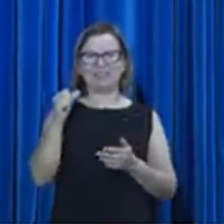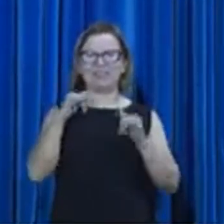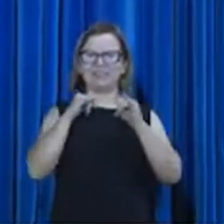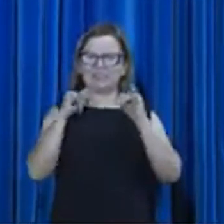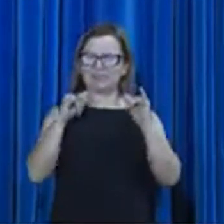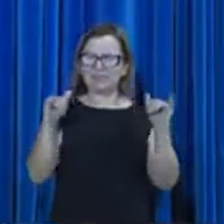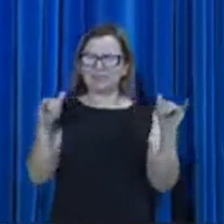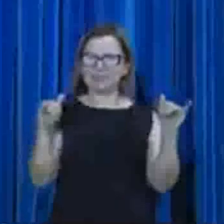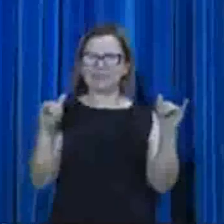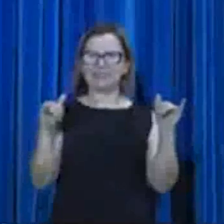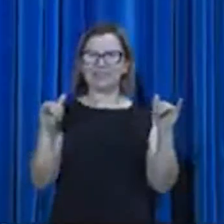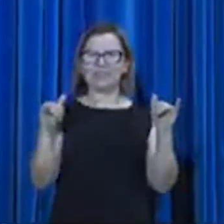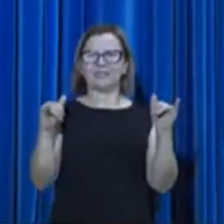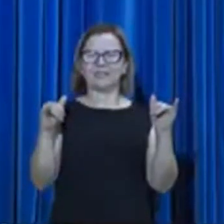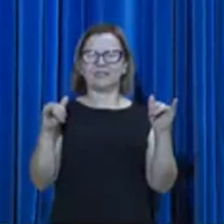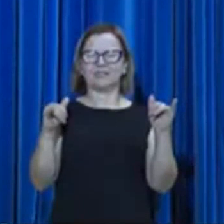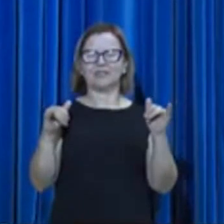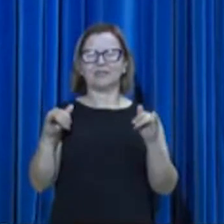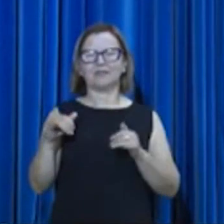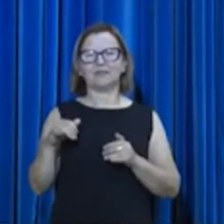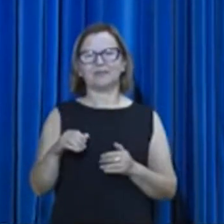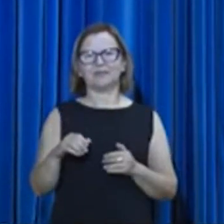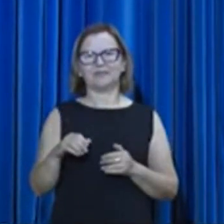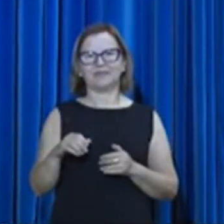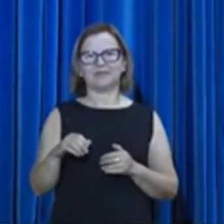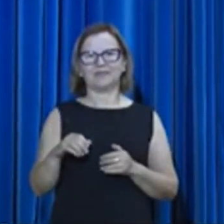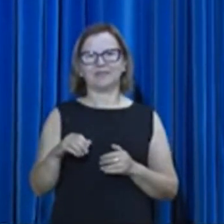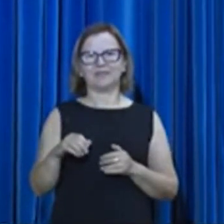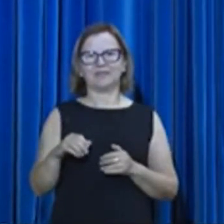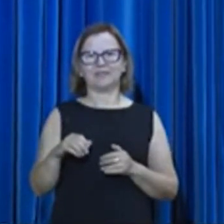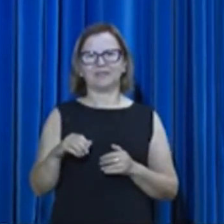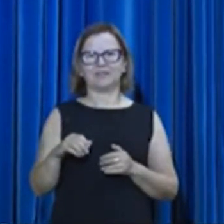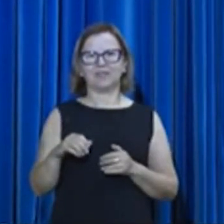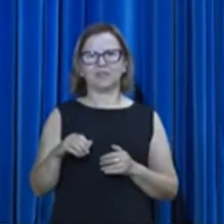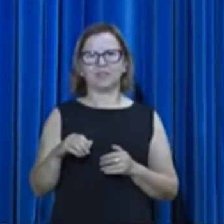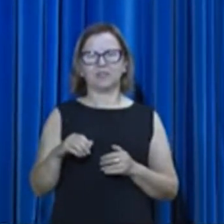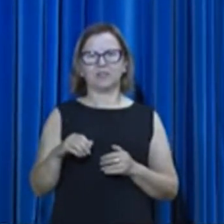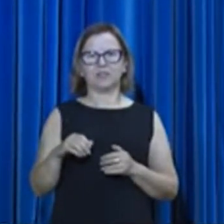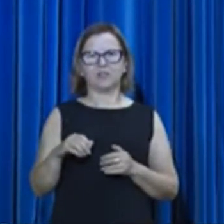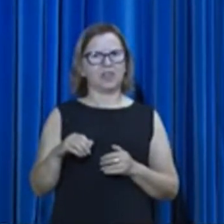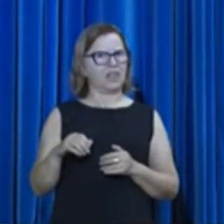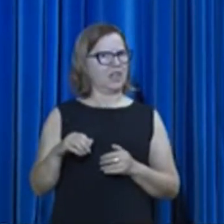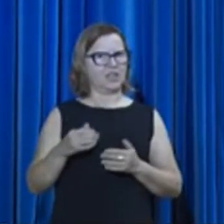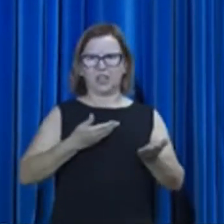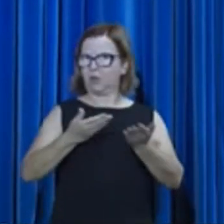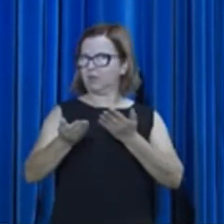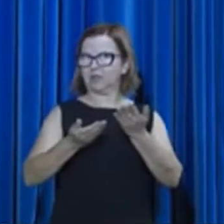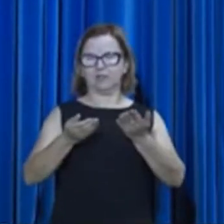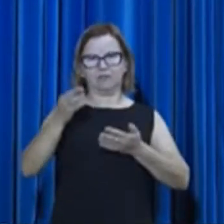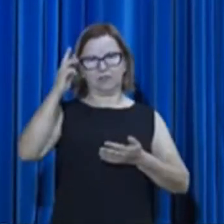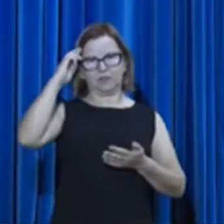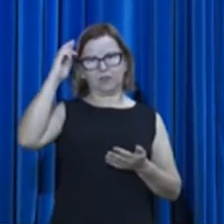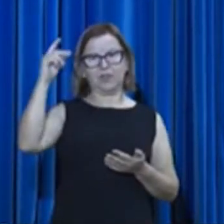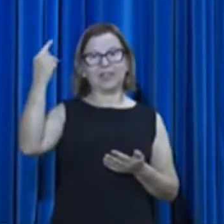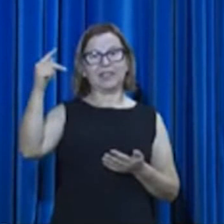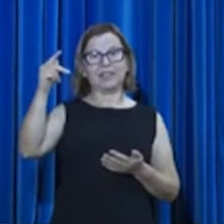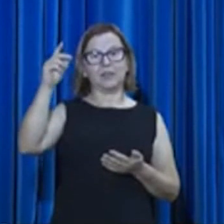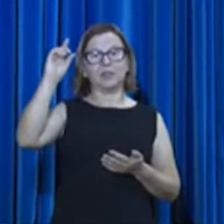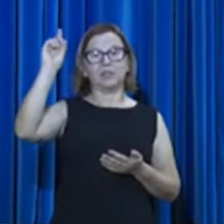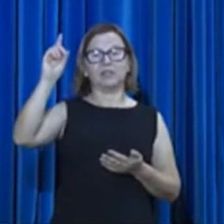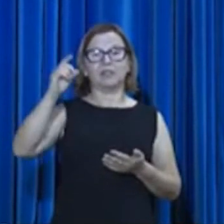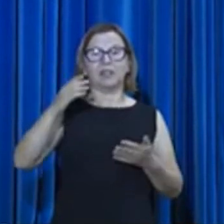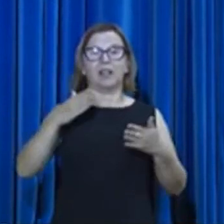assim: porquanto não serviste ao Senhor teu Deus com alegria